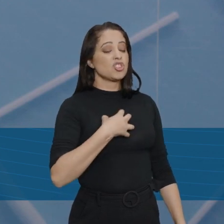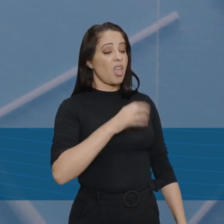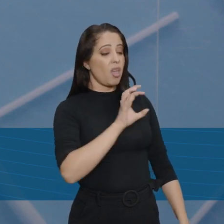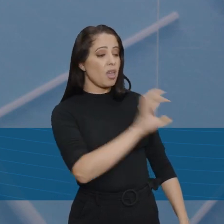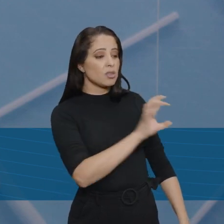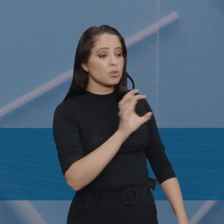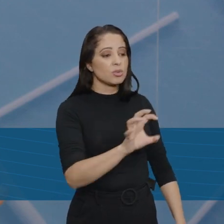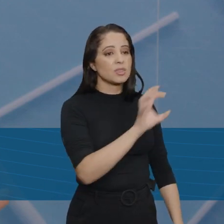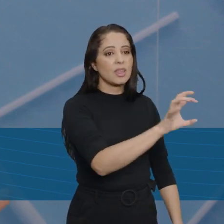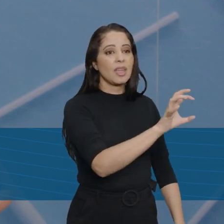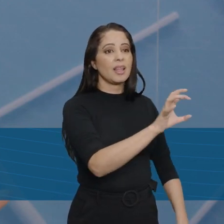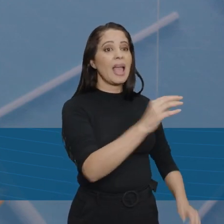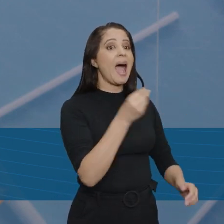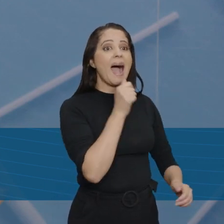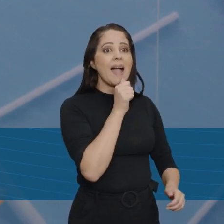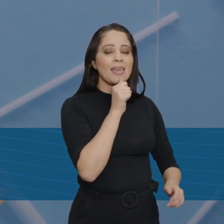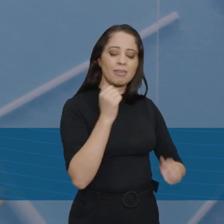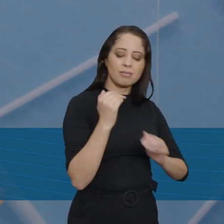formando. Então,